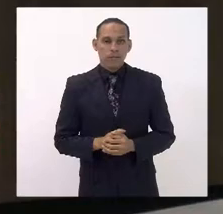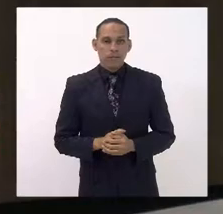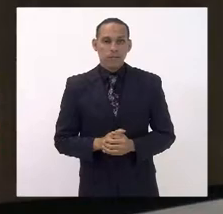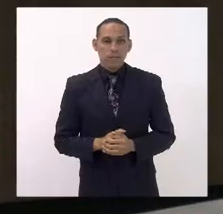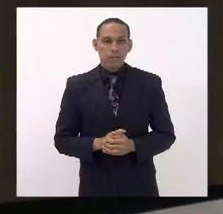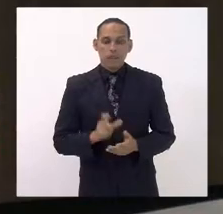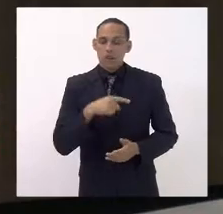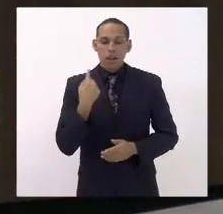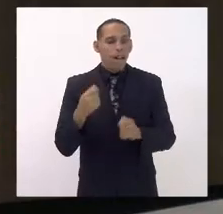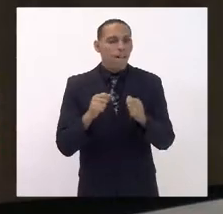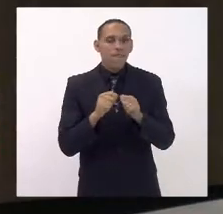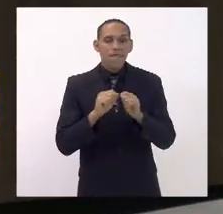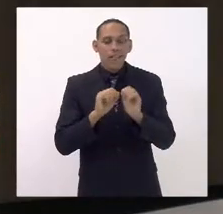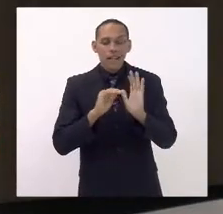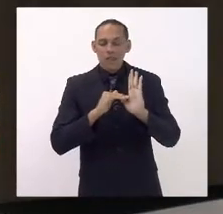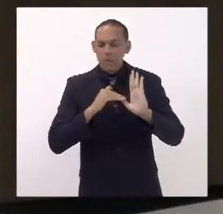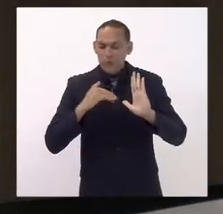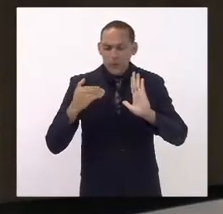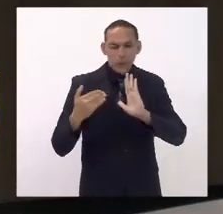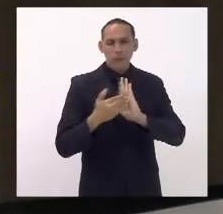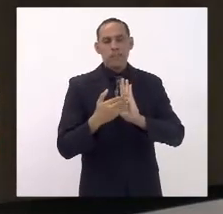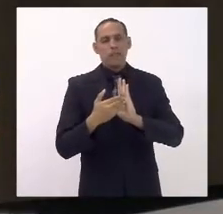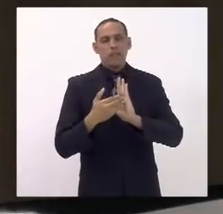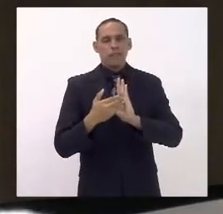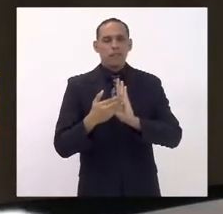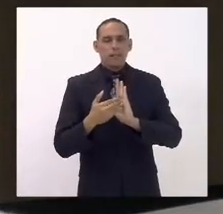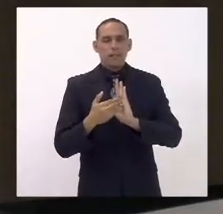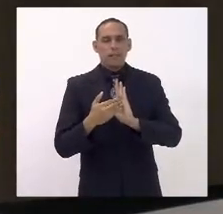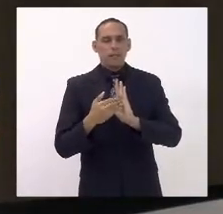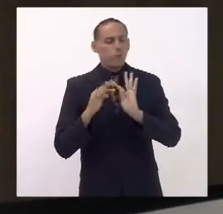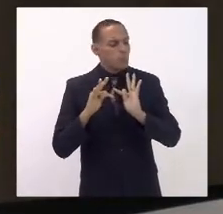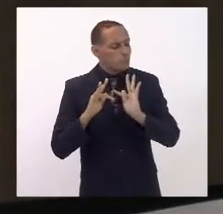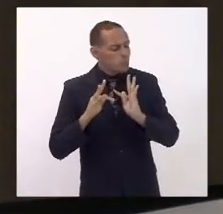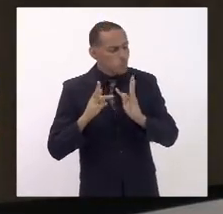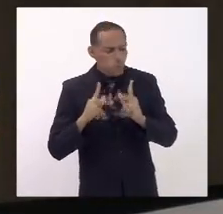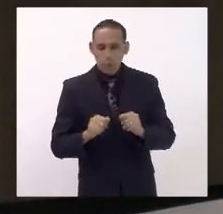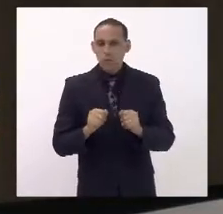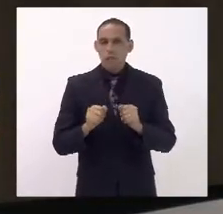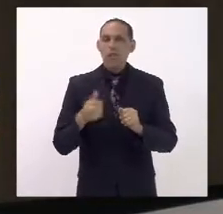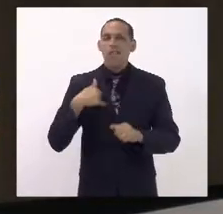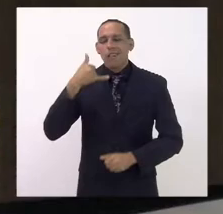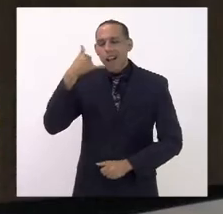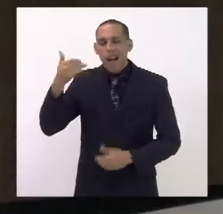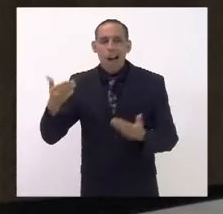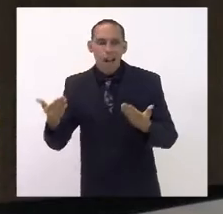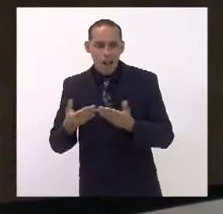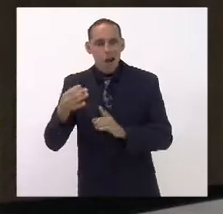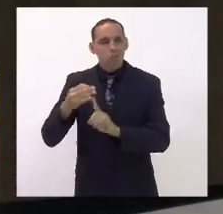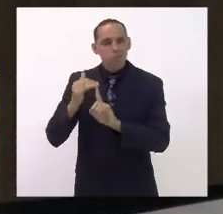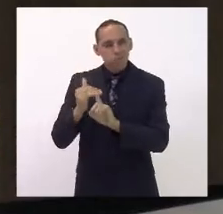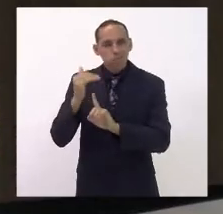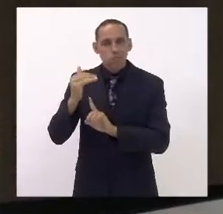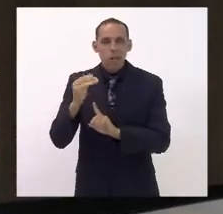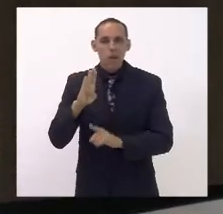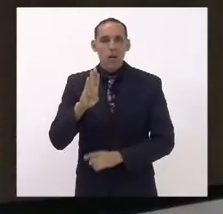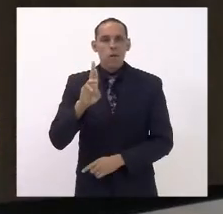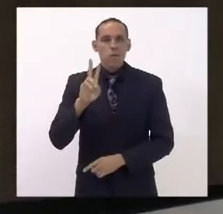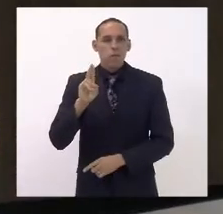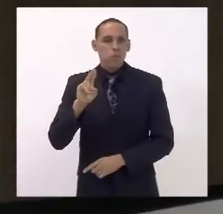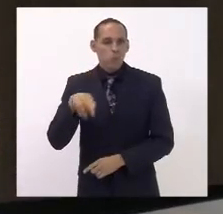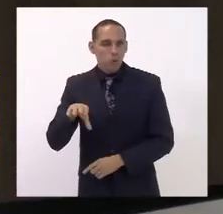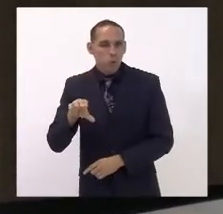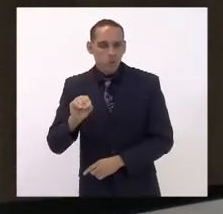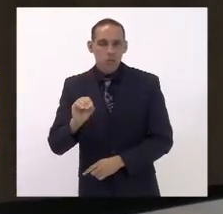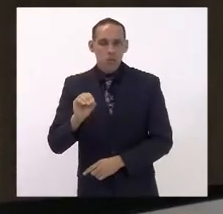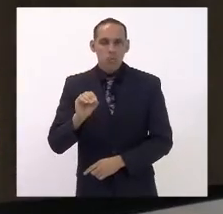absolutamente tudo. Eu já acabei de ligar agora de novo com o procurador Bruno Dubê para tentar novamente